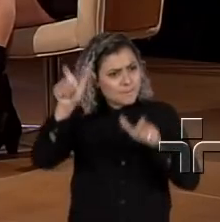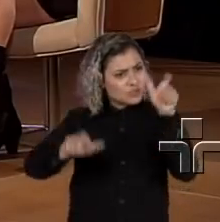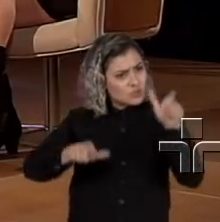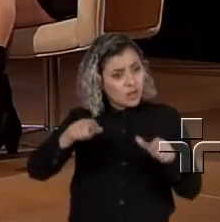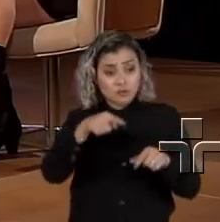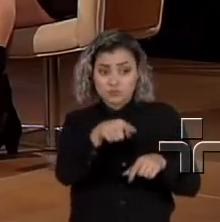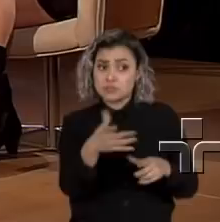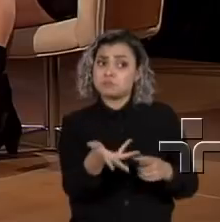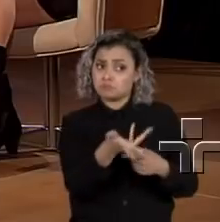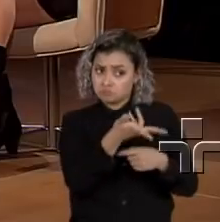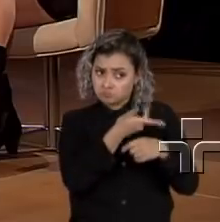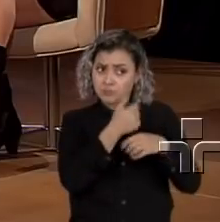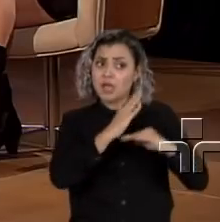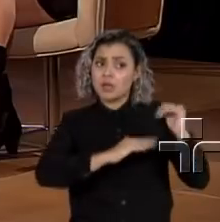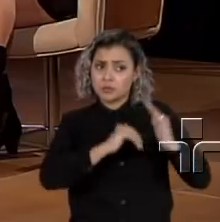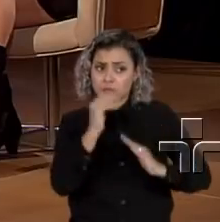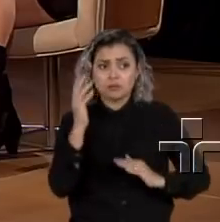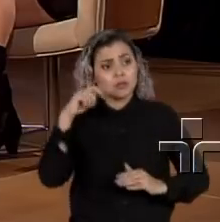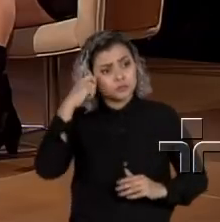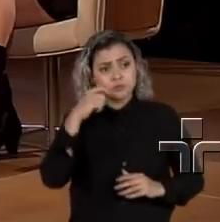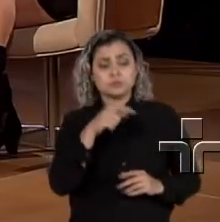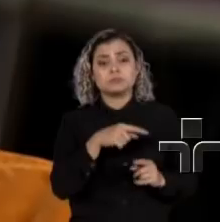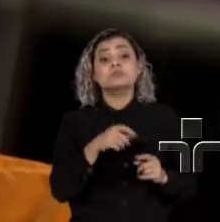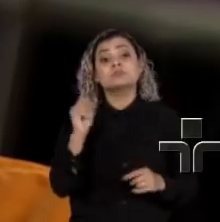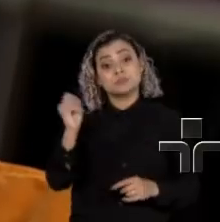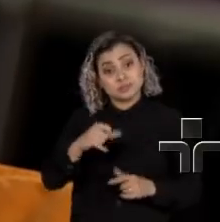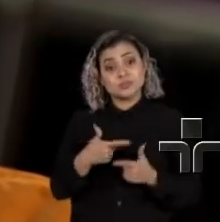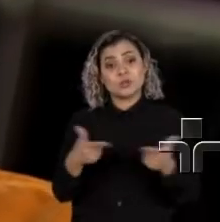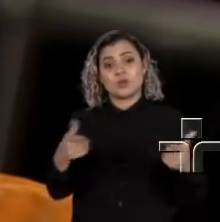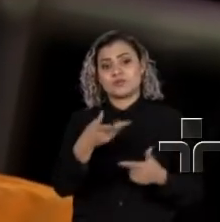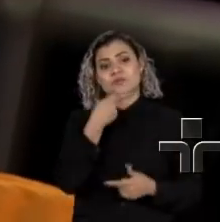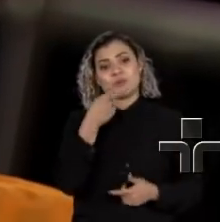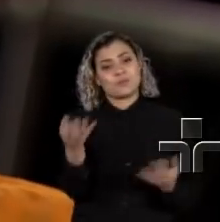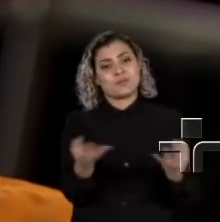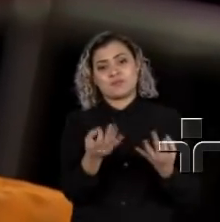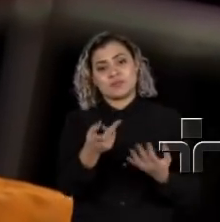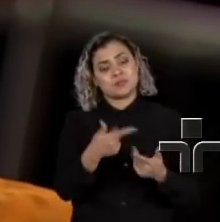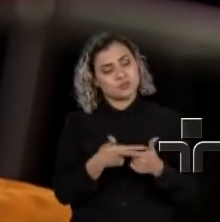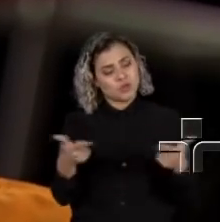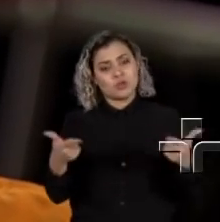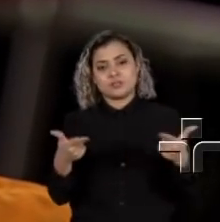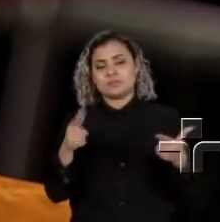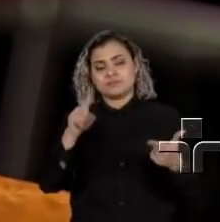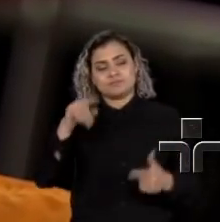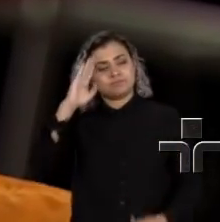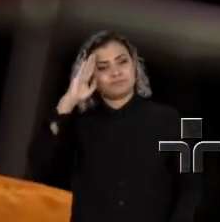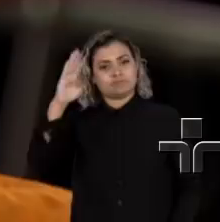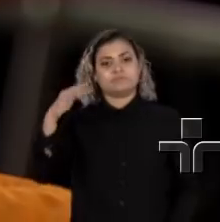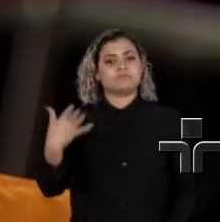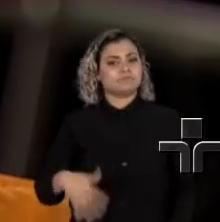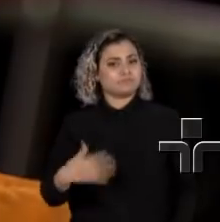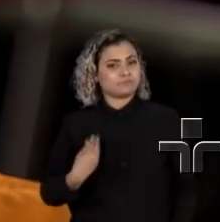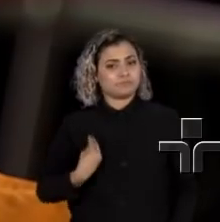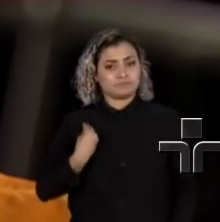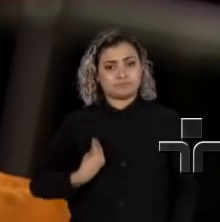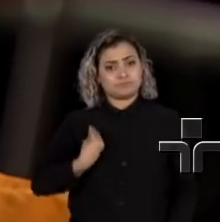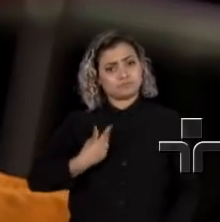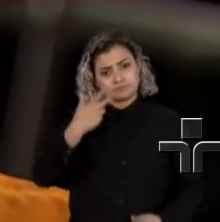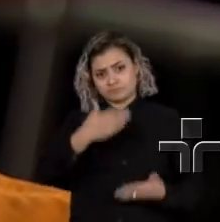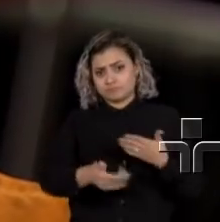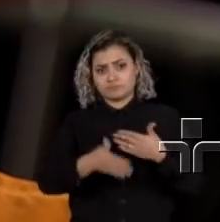do seu talento, lógico, mas a quê? A sorte, você falou tudo. A sorte é um fator fundamental na vida de